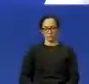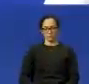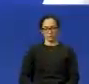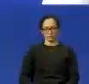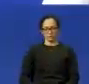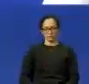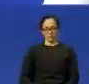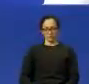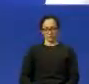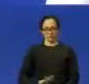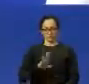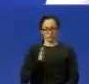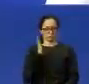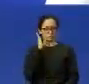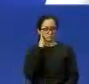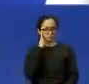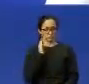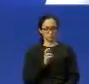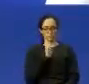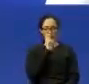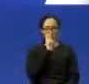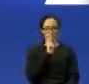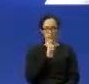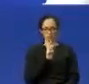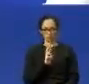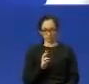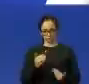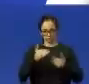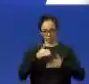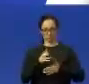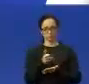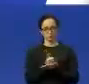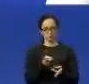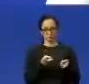resoluções comentadas, lembrando que a resolução comentada